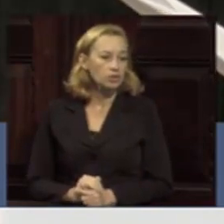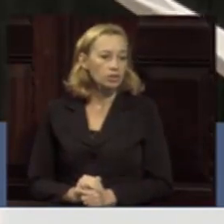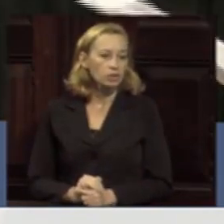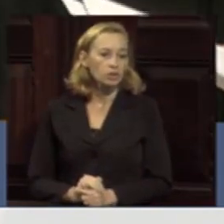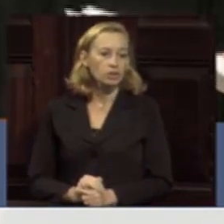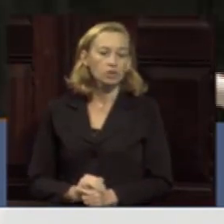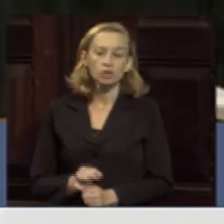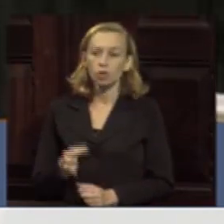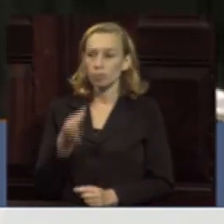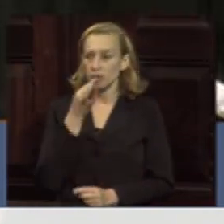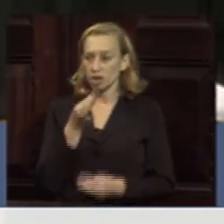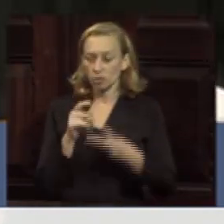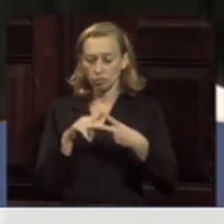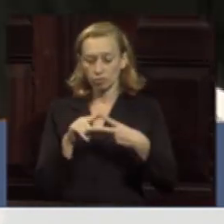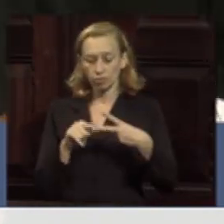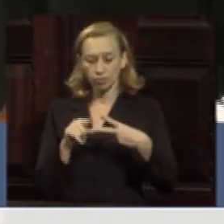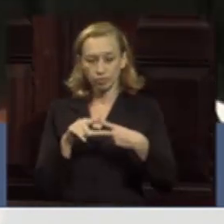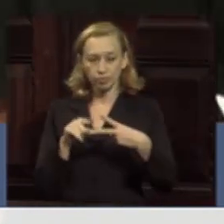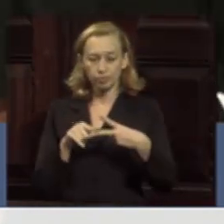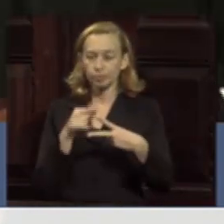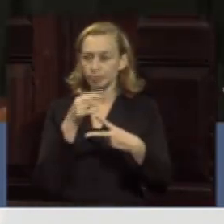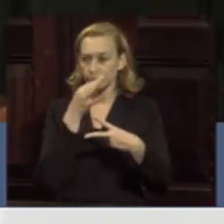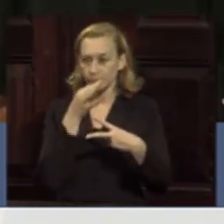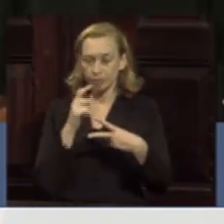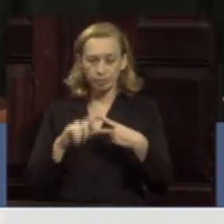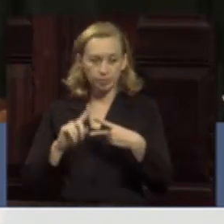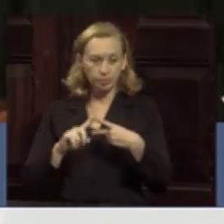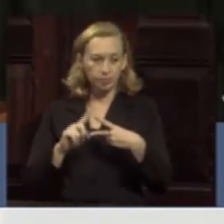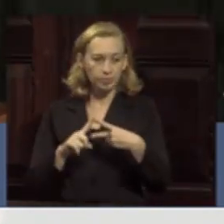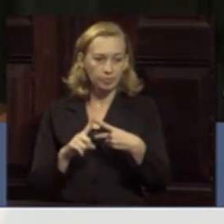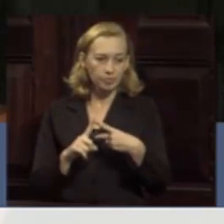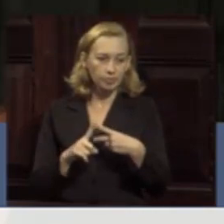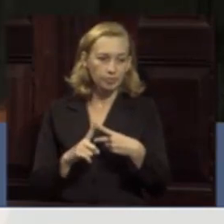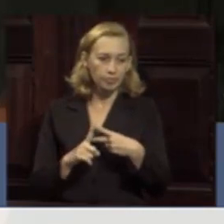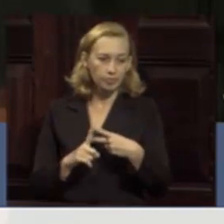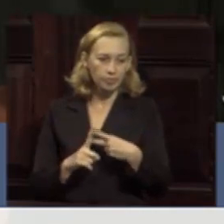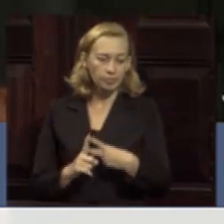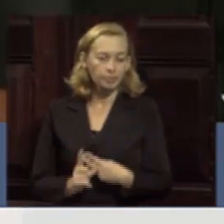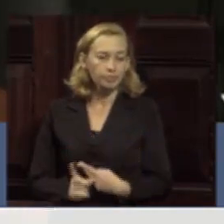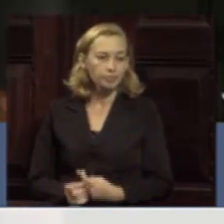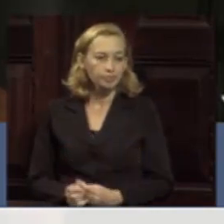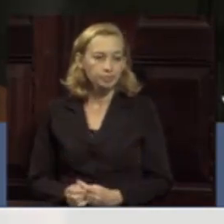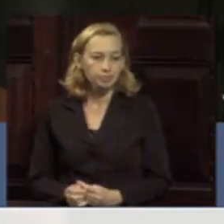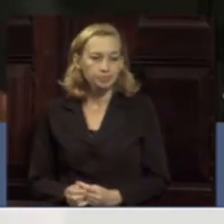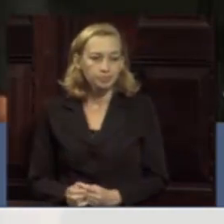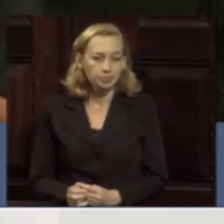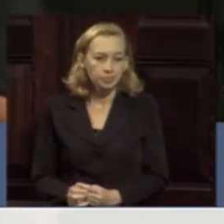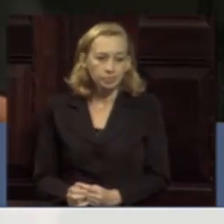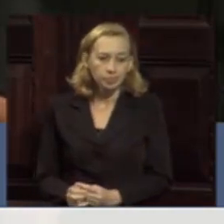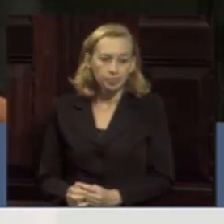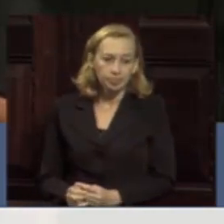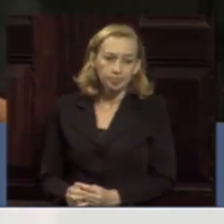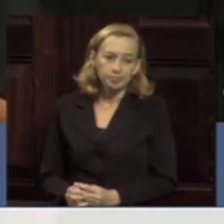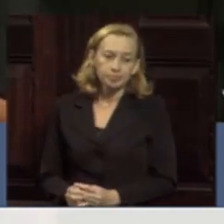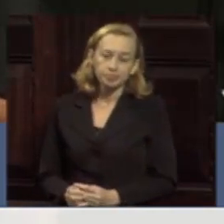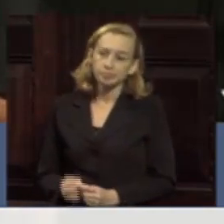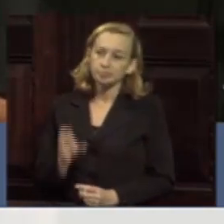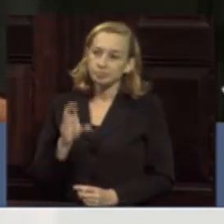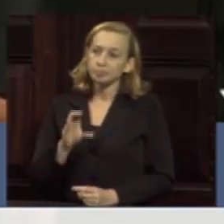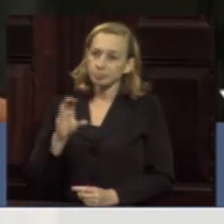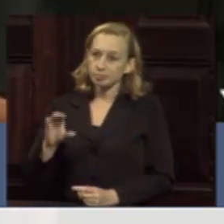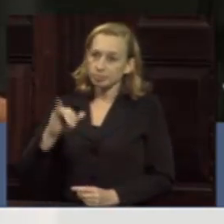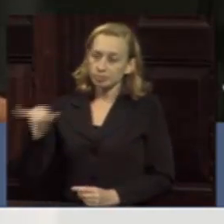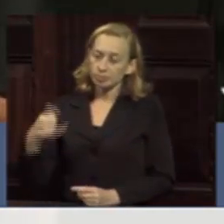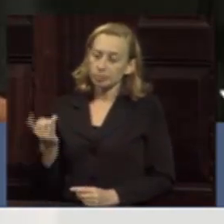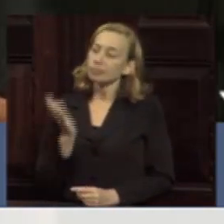duas questões. A primeira, que apesar da autoria do deputado Carlos Mink, a CCJ já deu